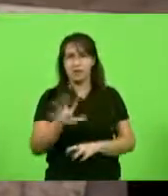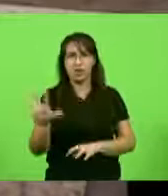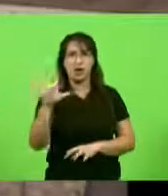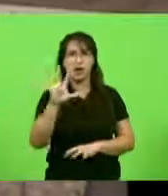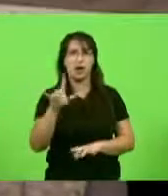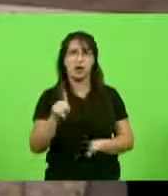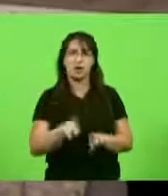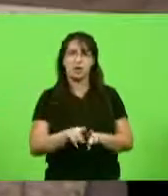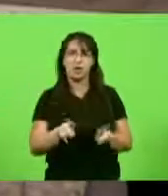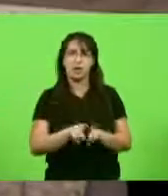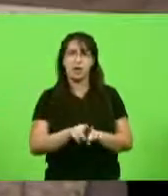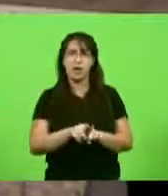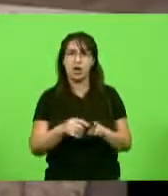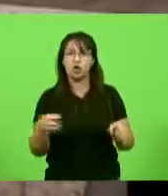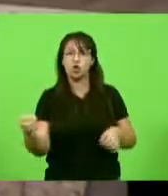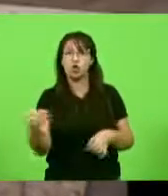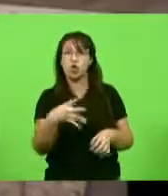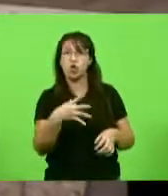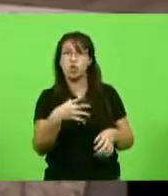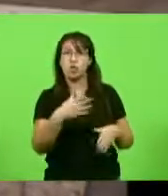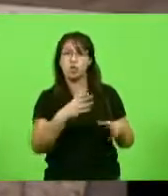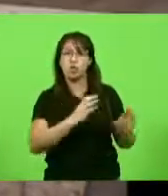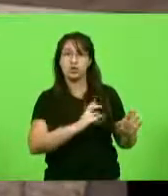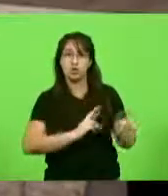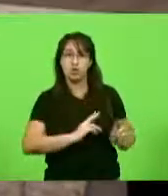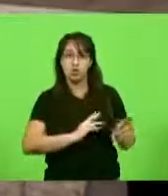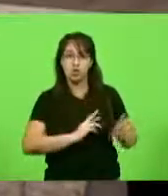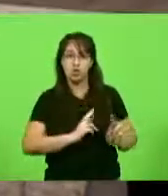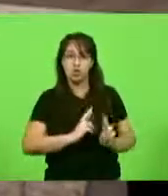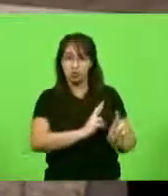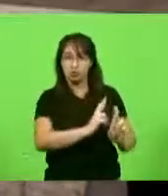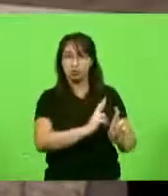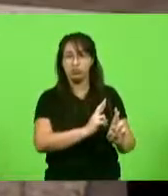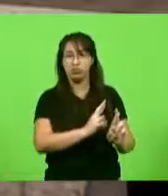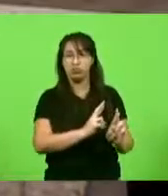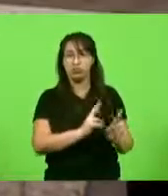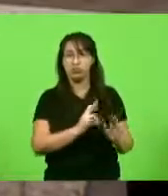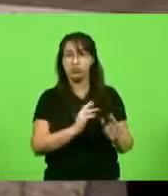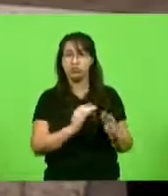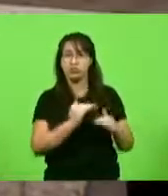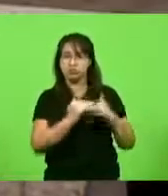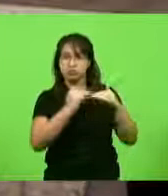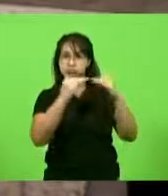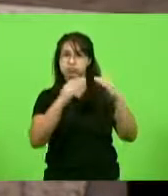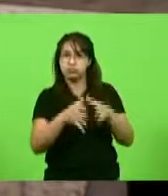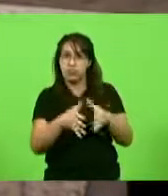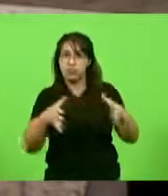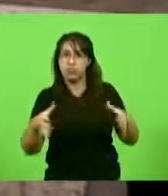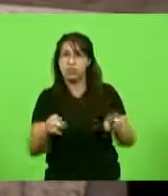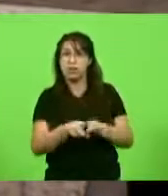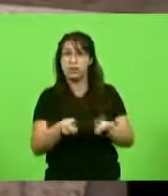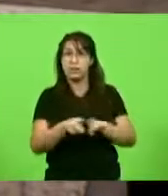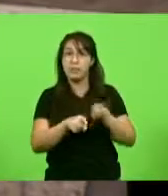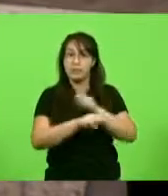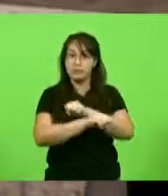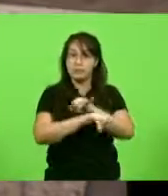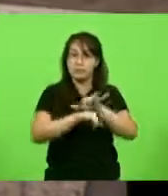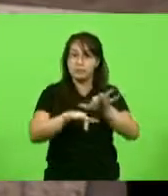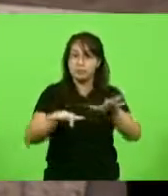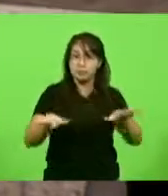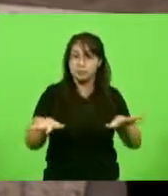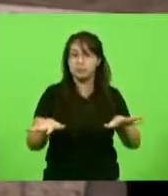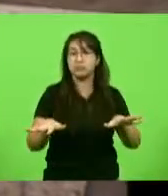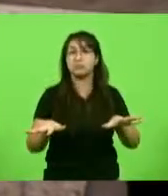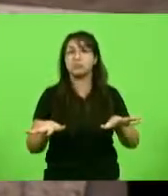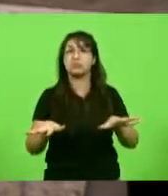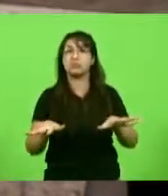novas rodovias para abrir novos caminhos de desenvolvimento, seja na manutenção e na expansão da malha viária existente das